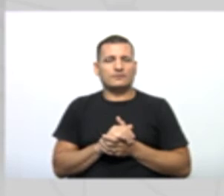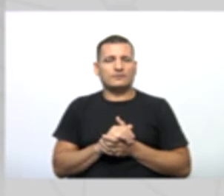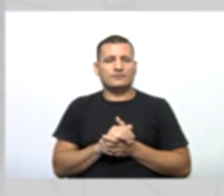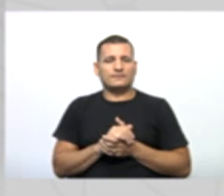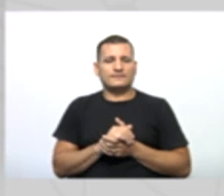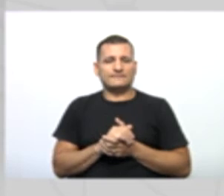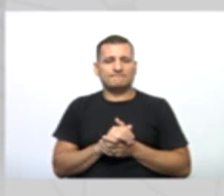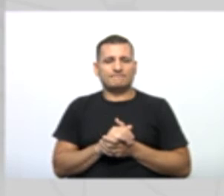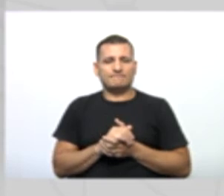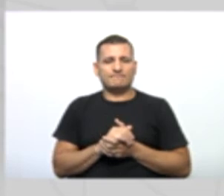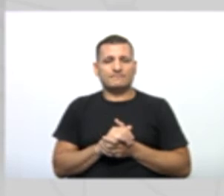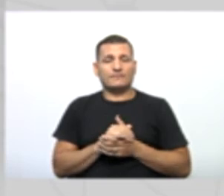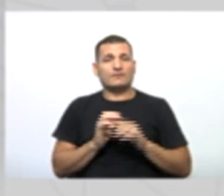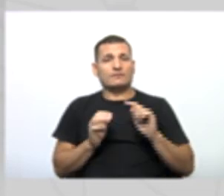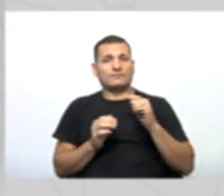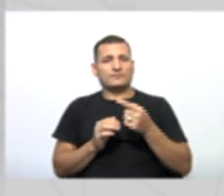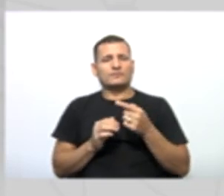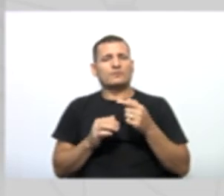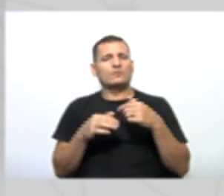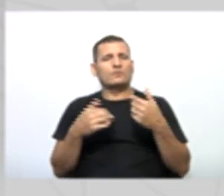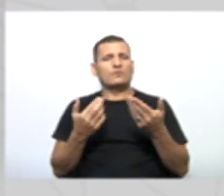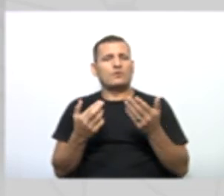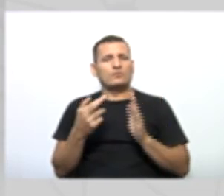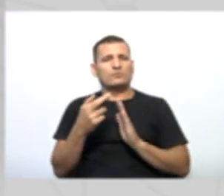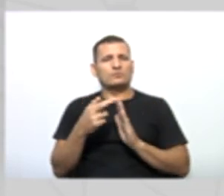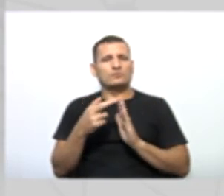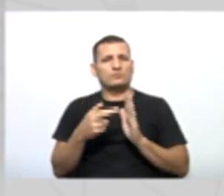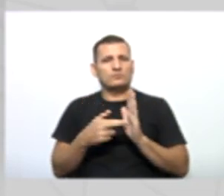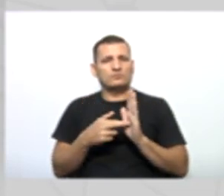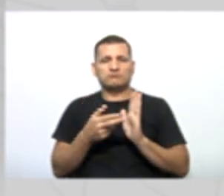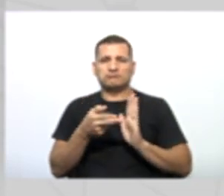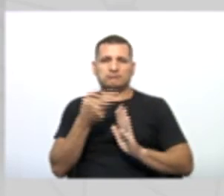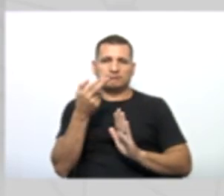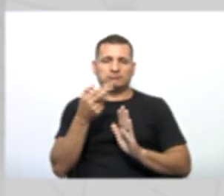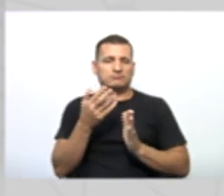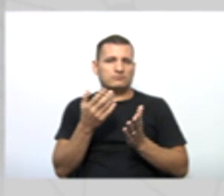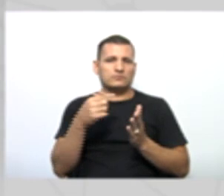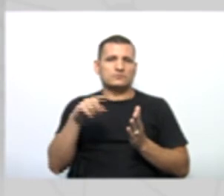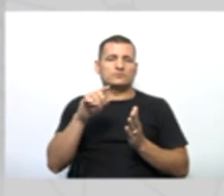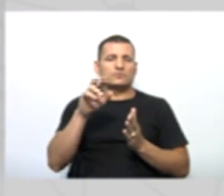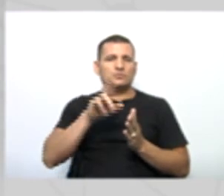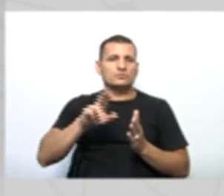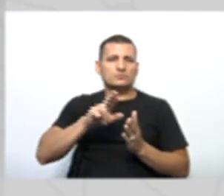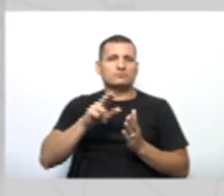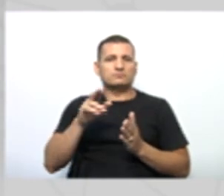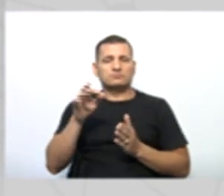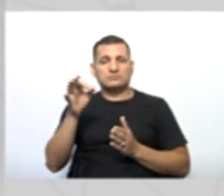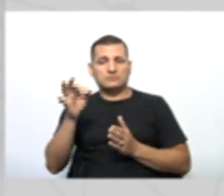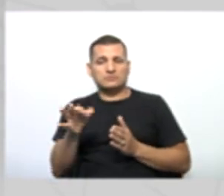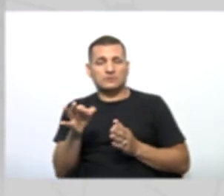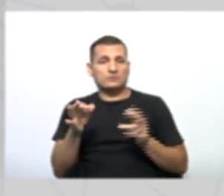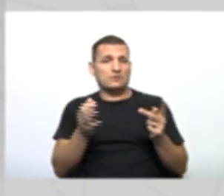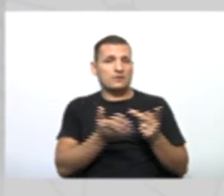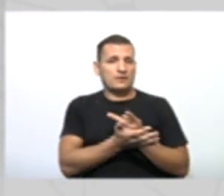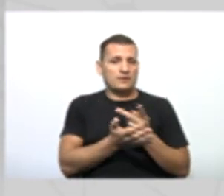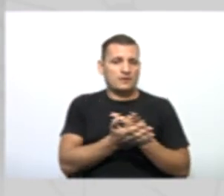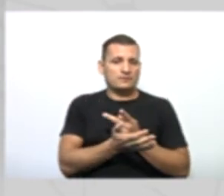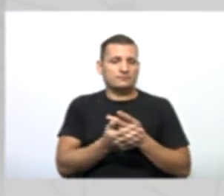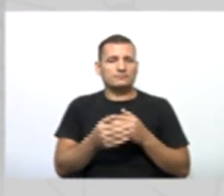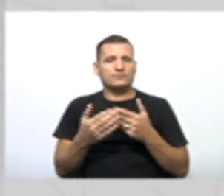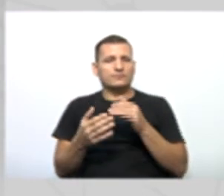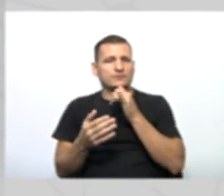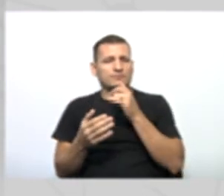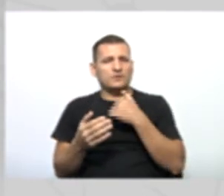E depois, que critérios você usa para a definição do certo e do errado? Ou seja, eu considero